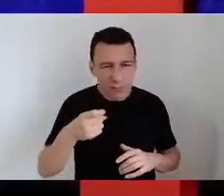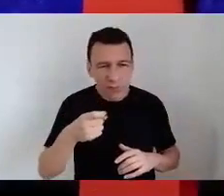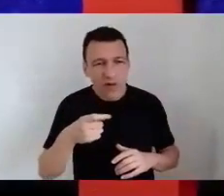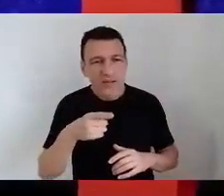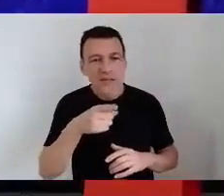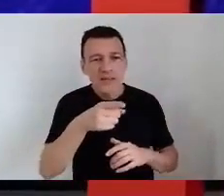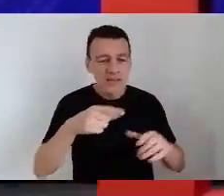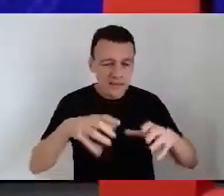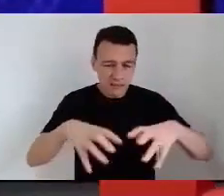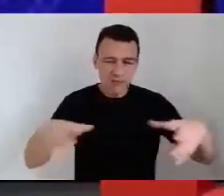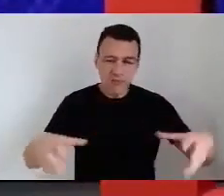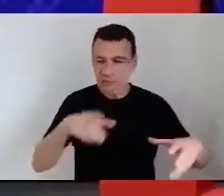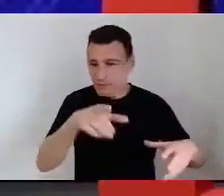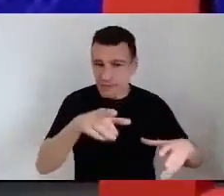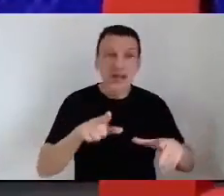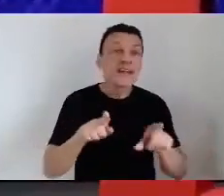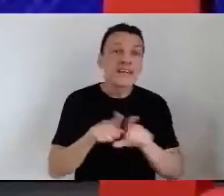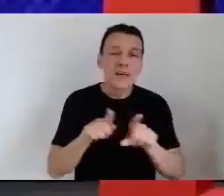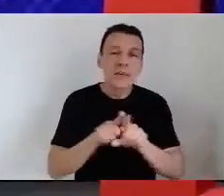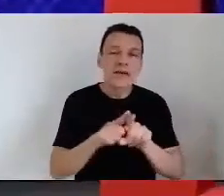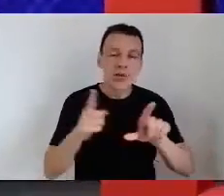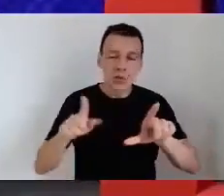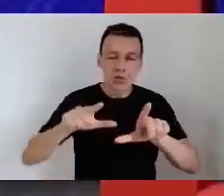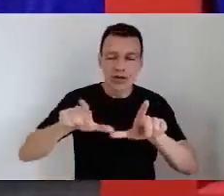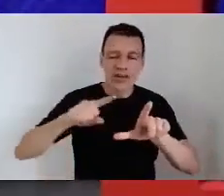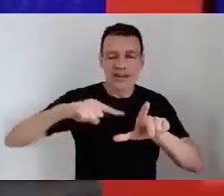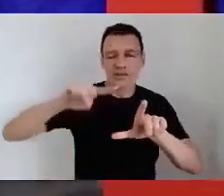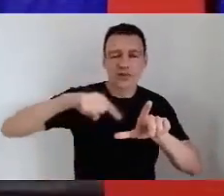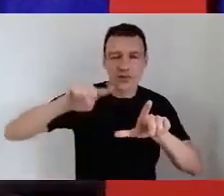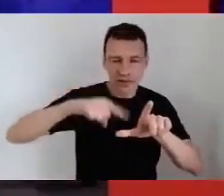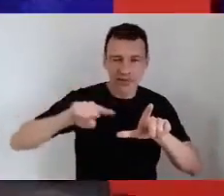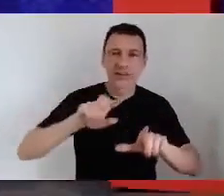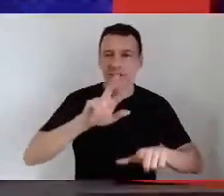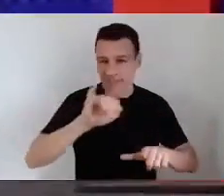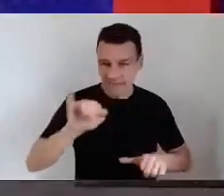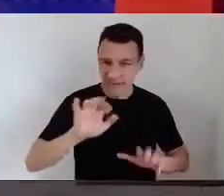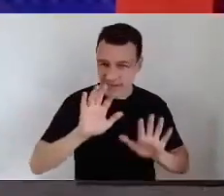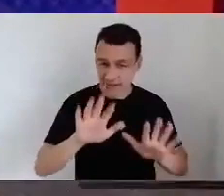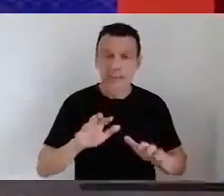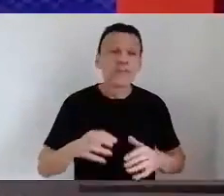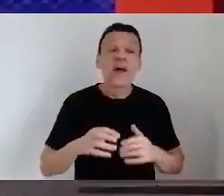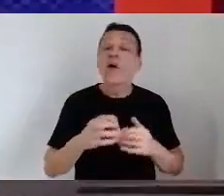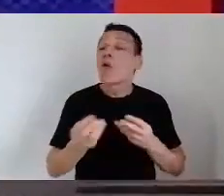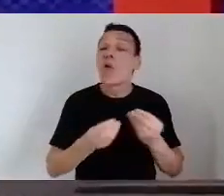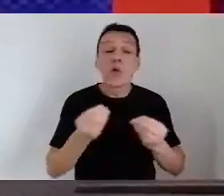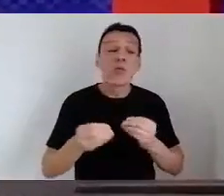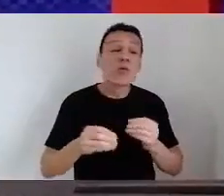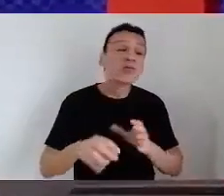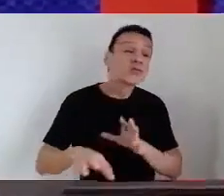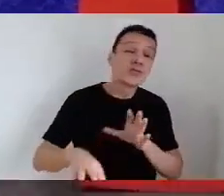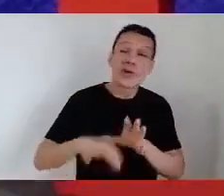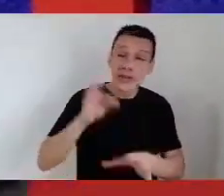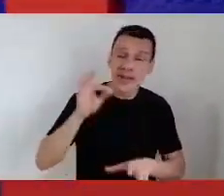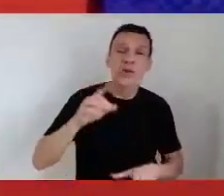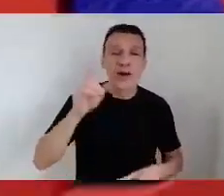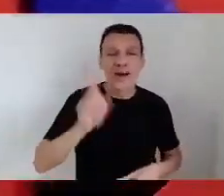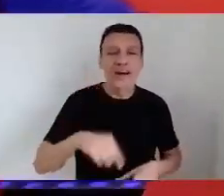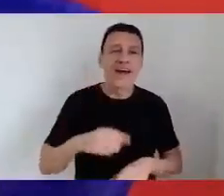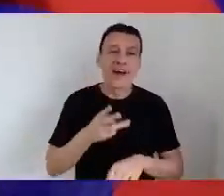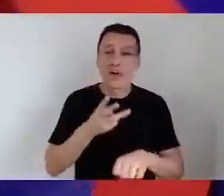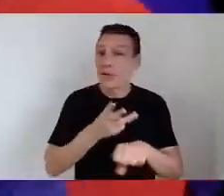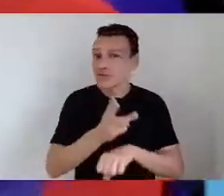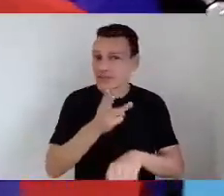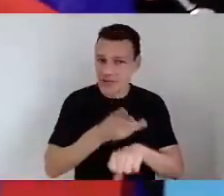Codes. A gente vai usar a plataforma via WhatsApp para poder fazer o sorteio desse rapaz, junto